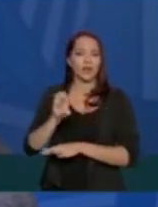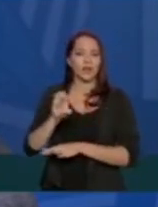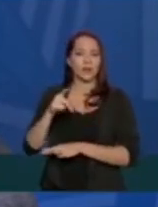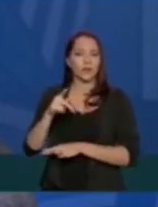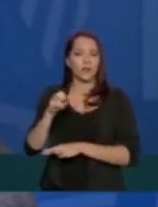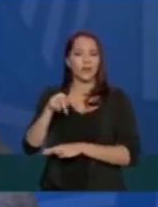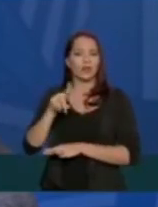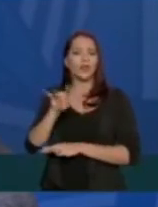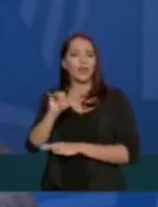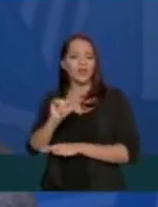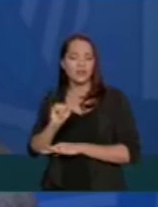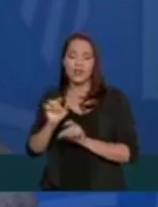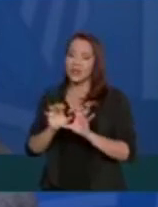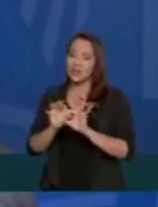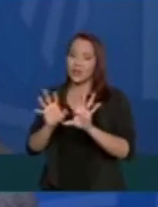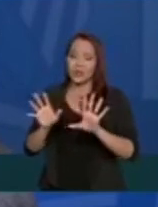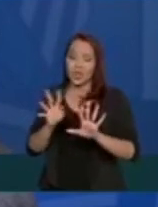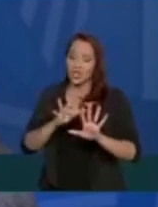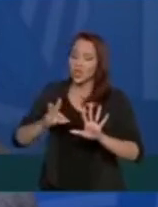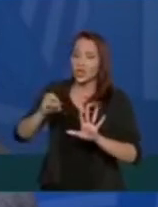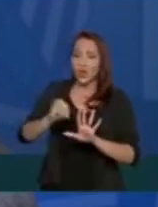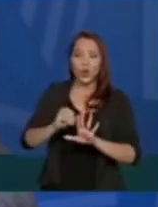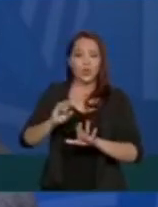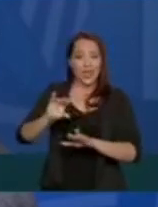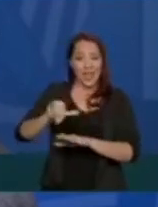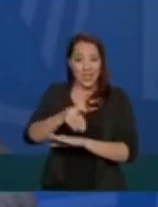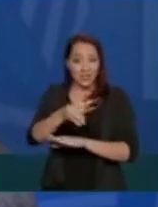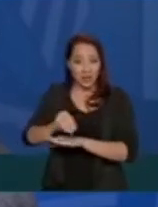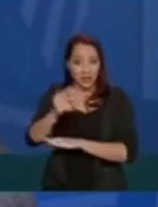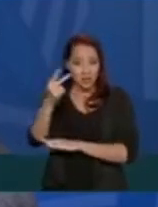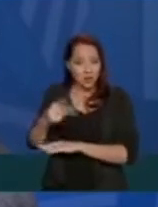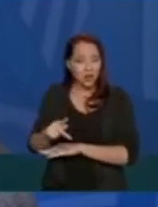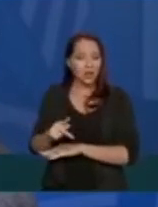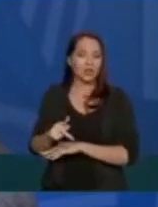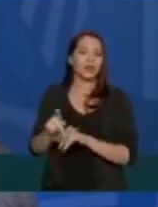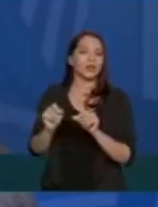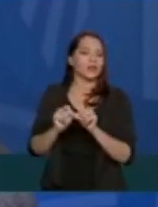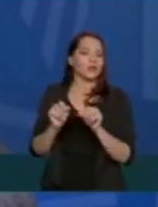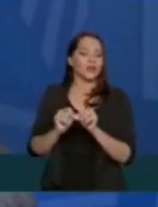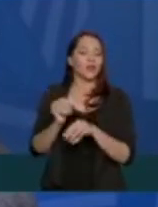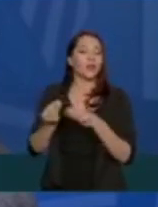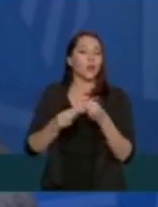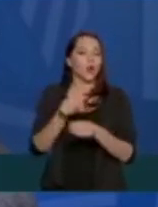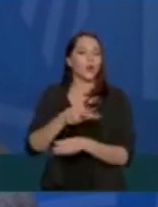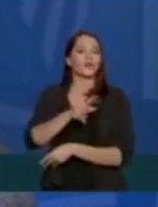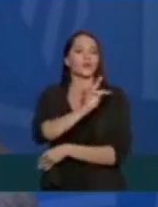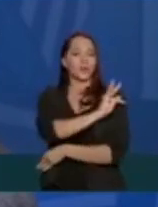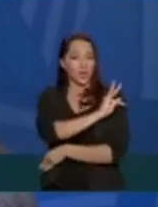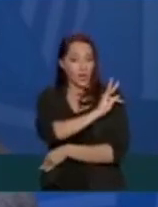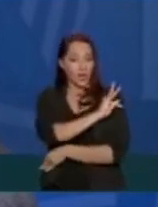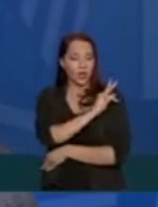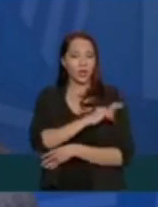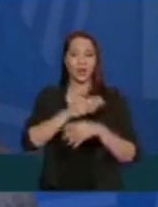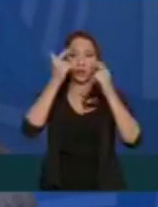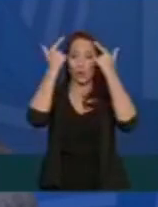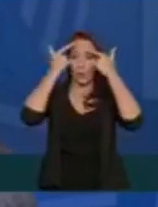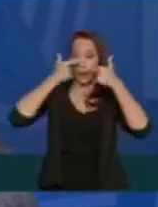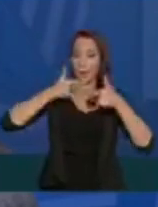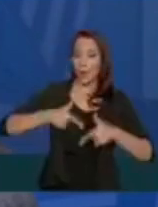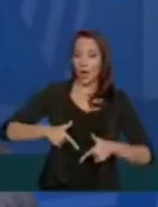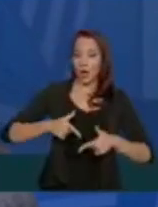Todas as suas ações, elas devem ser feitas de forma técnica,